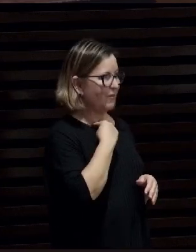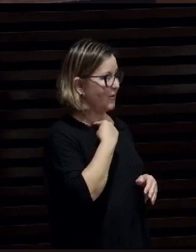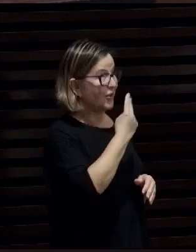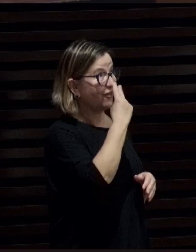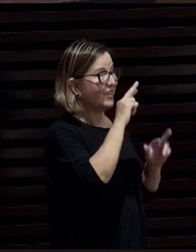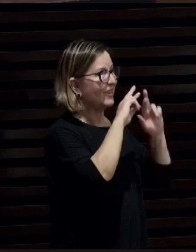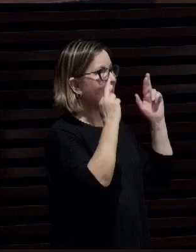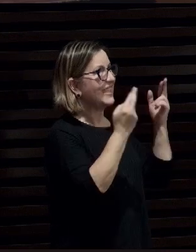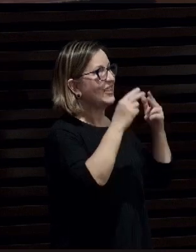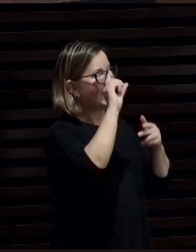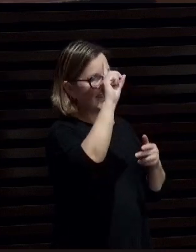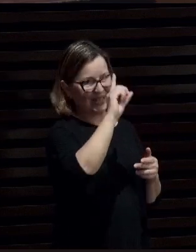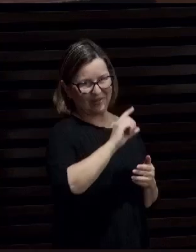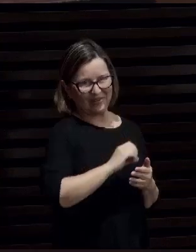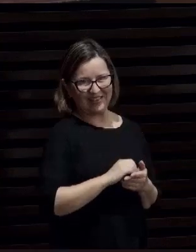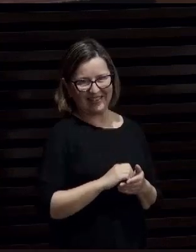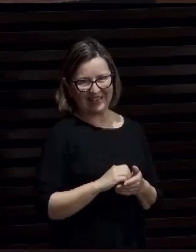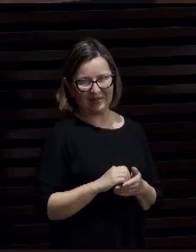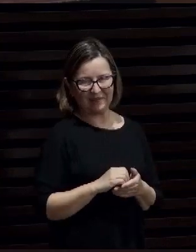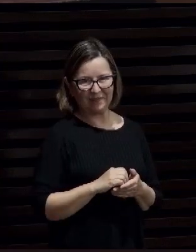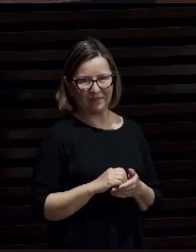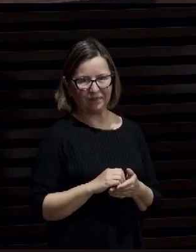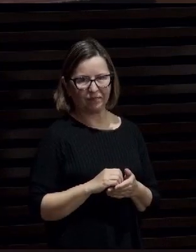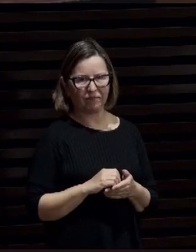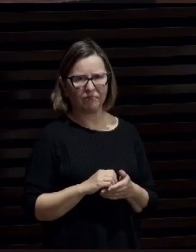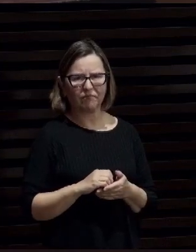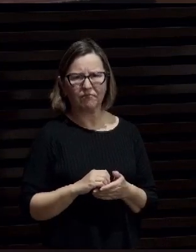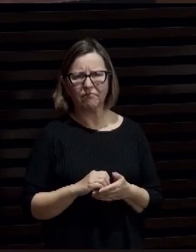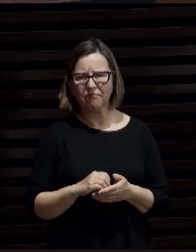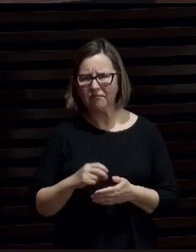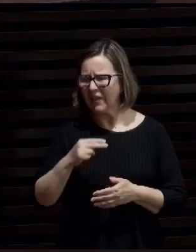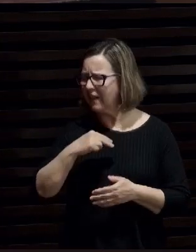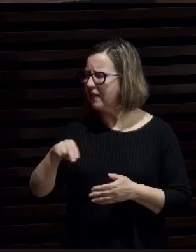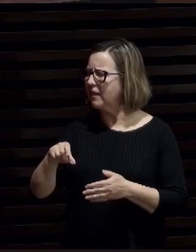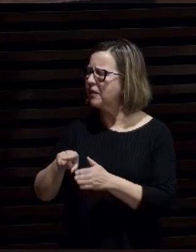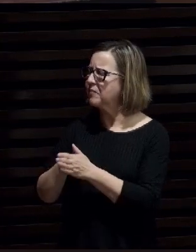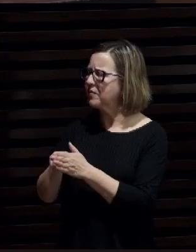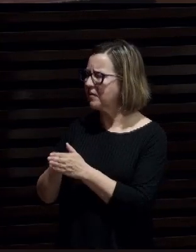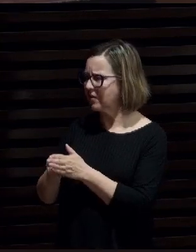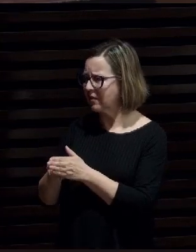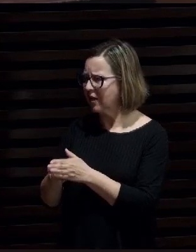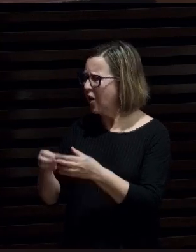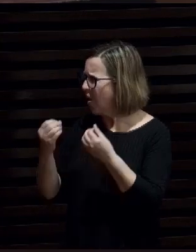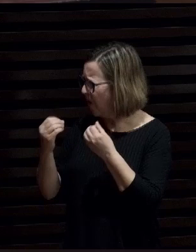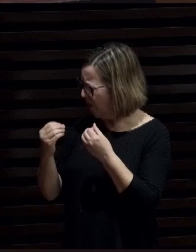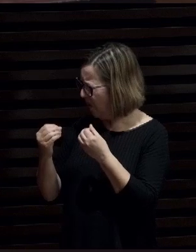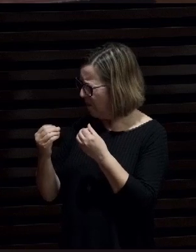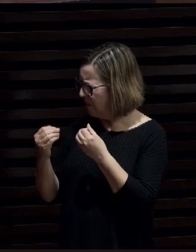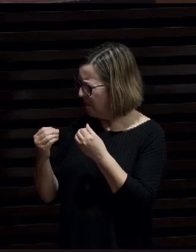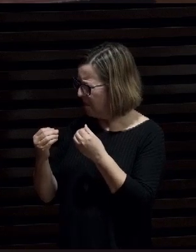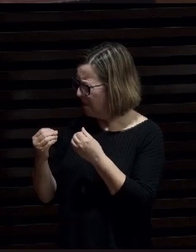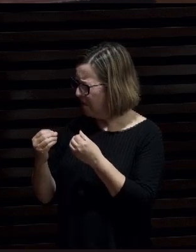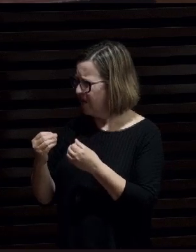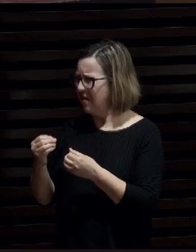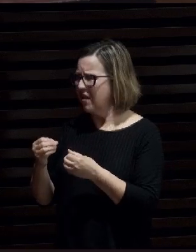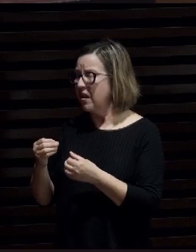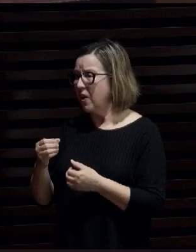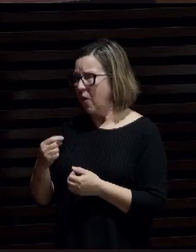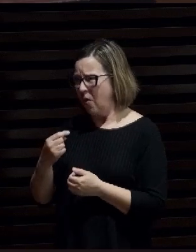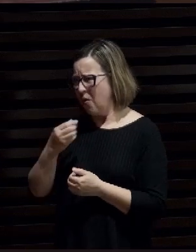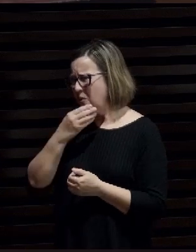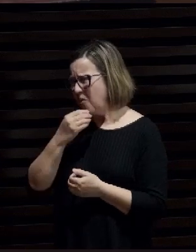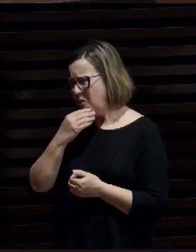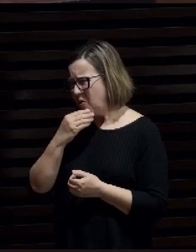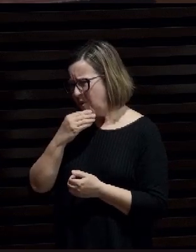o reino de Deus. Perguntou-lhe Nicodemos: como pode um homem nascer